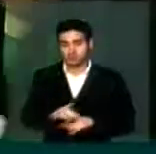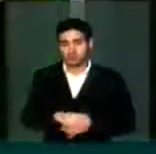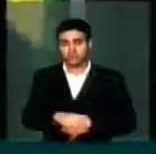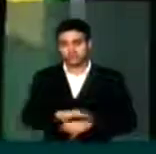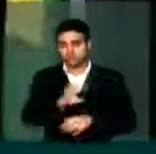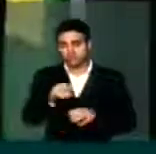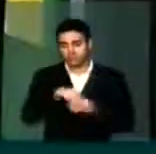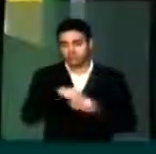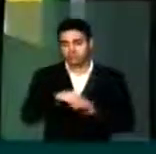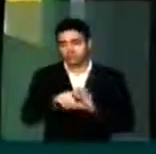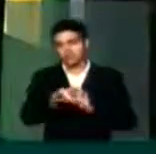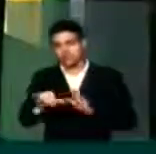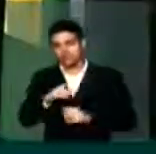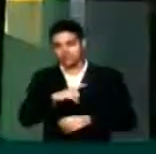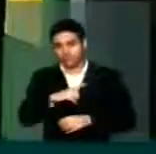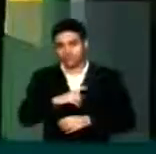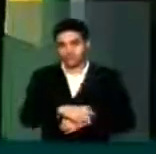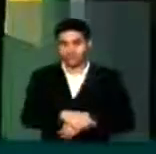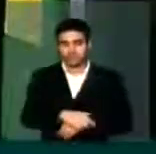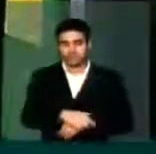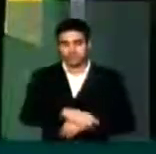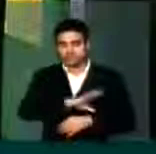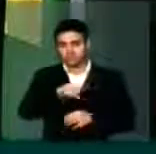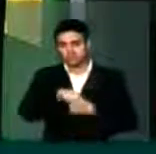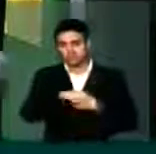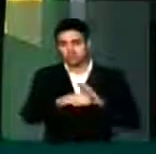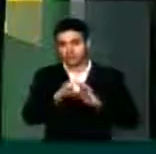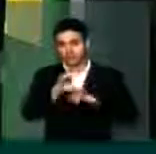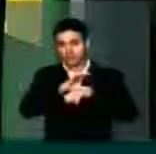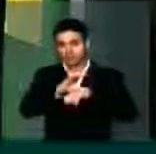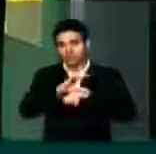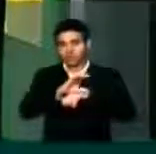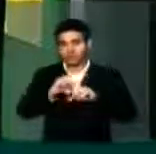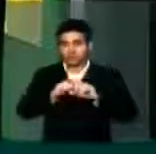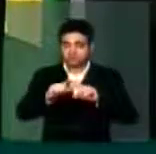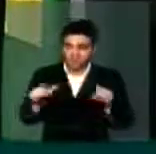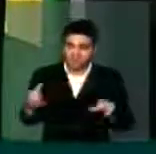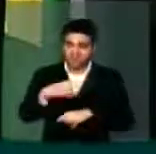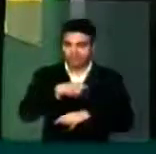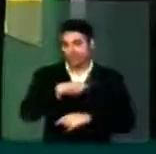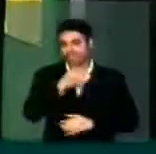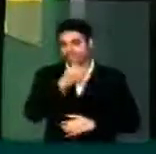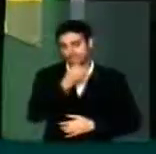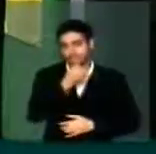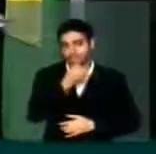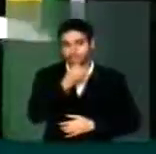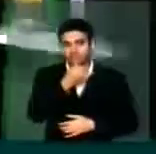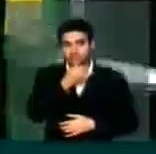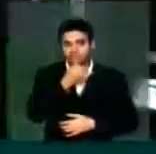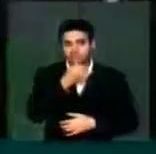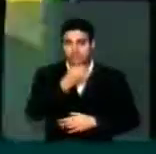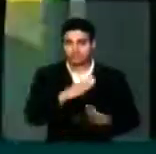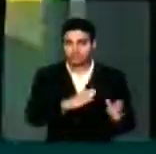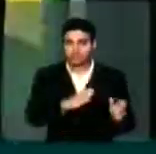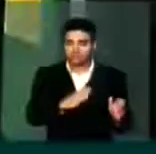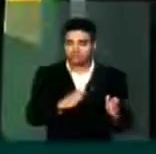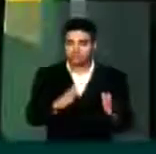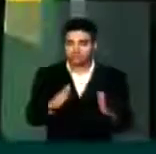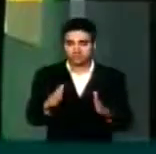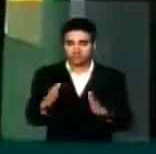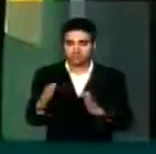em leis, inseridos na Constituição e que, lamentavelmente, durante